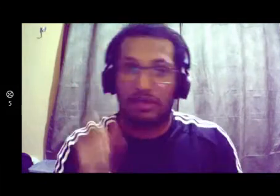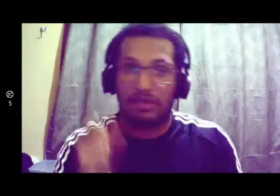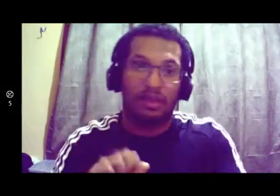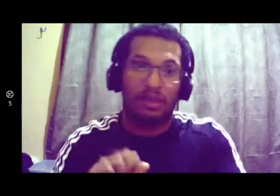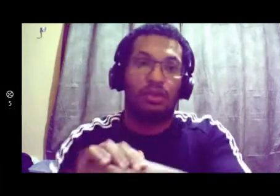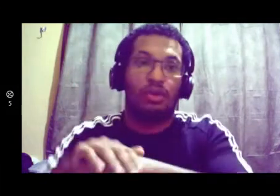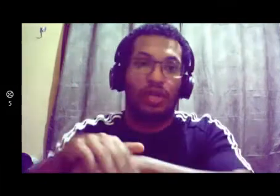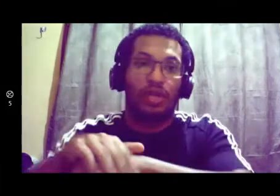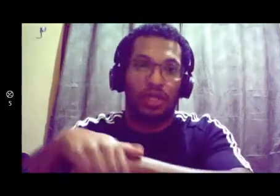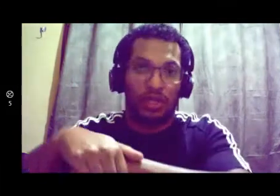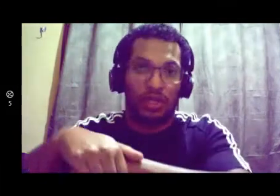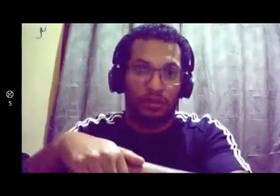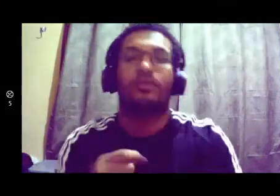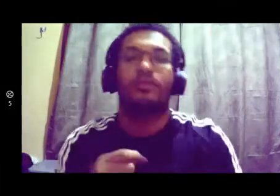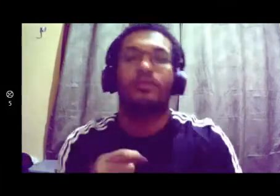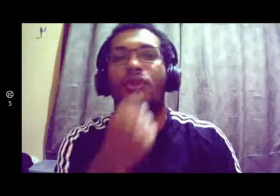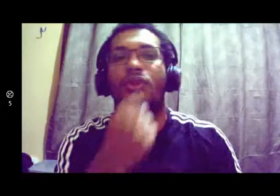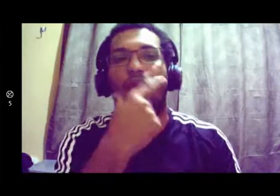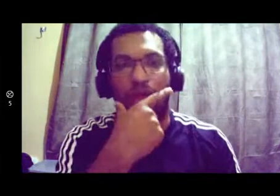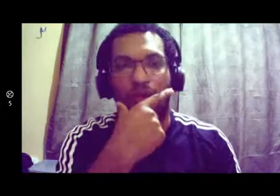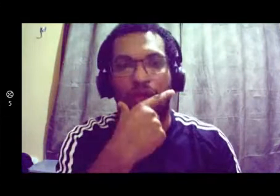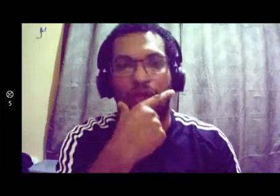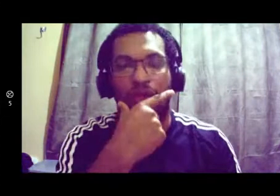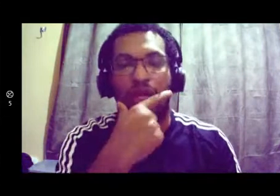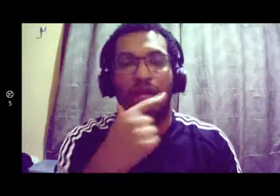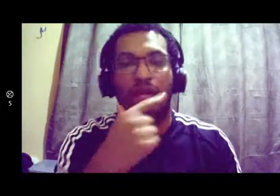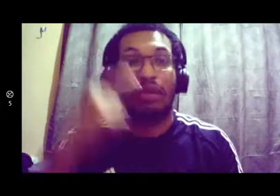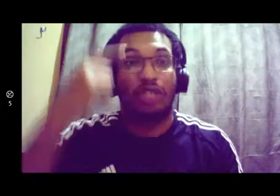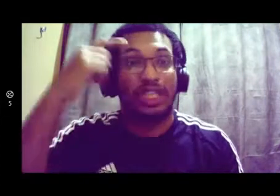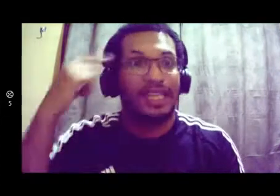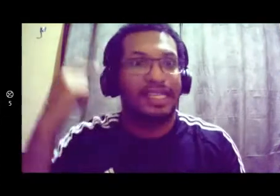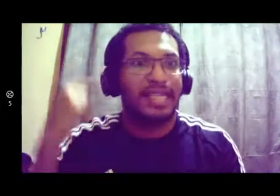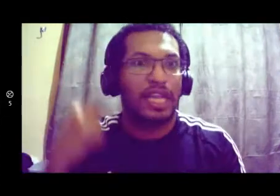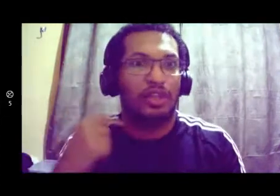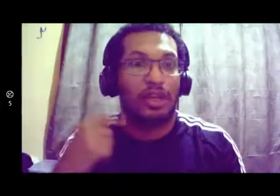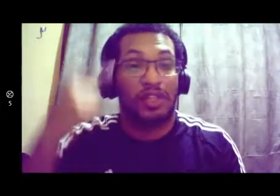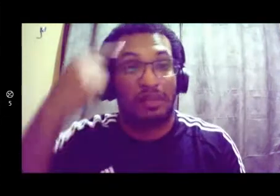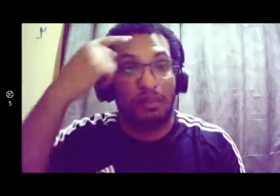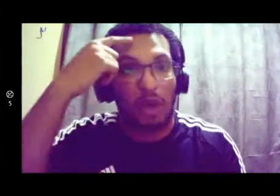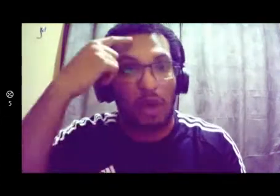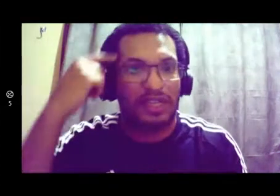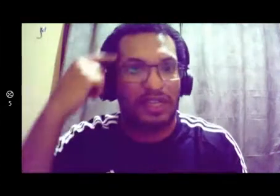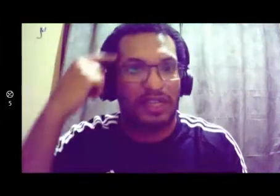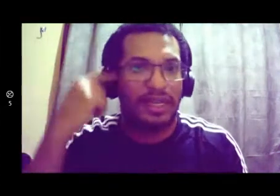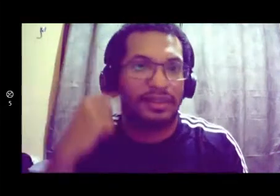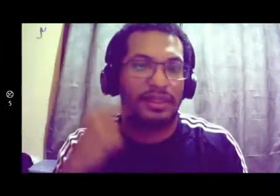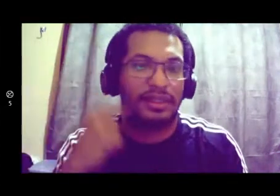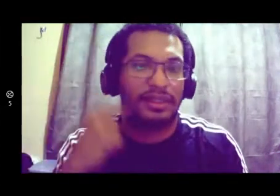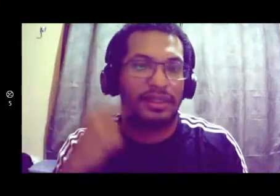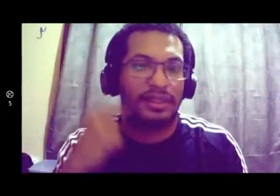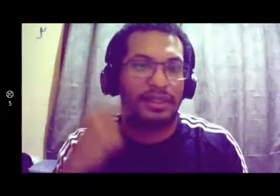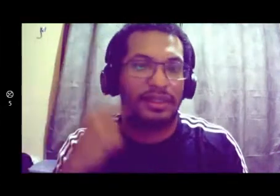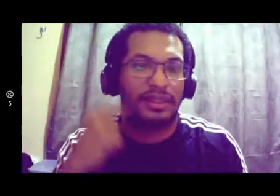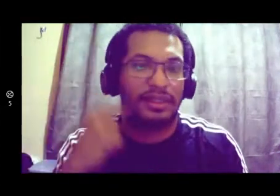assim, né? Noite, outro remédio. Então, de 3 em 3 horas, você pode fazer